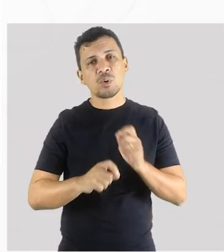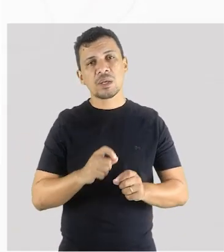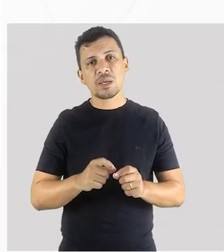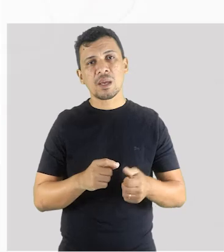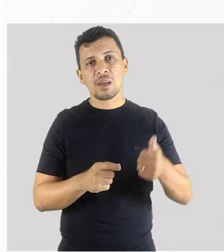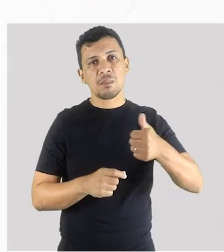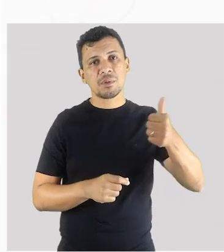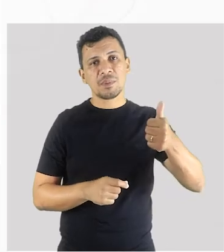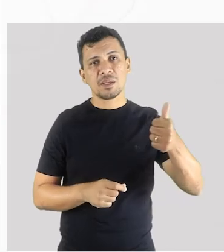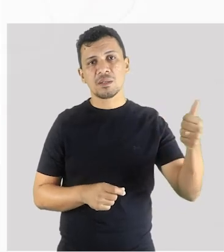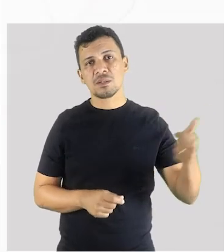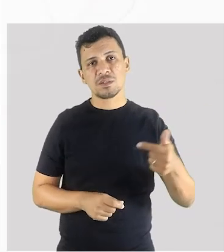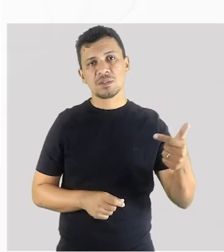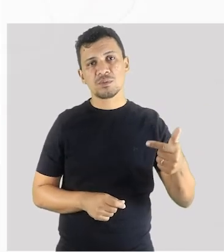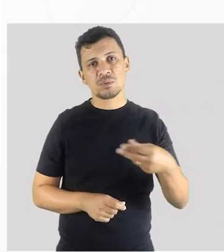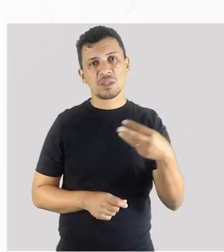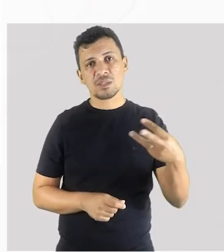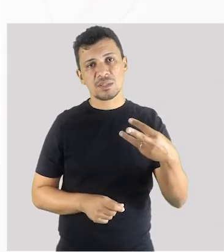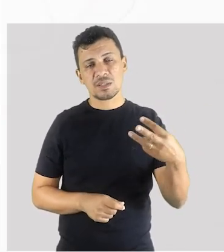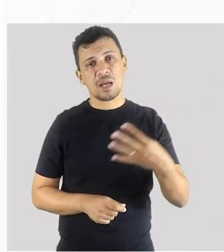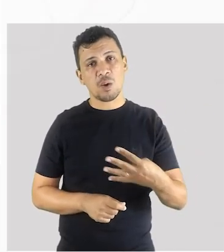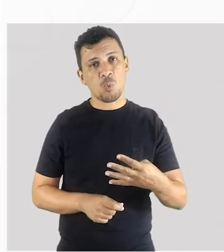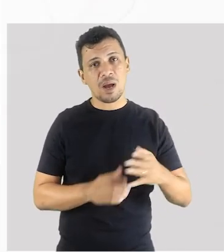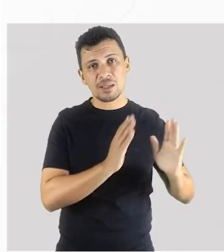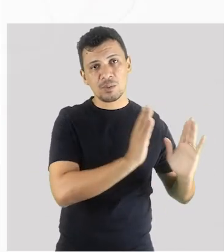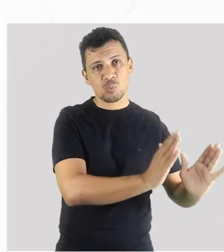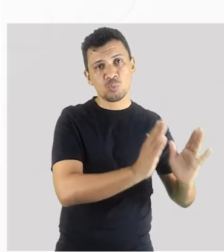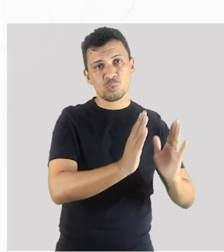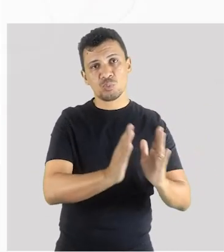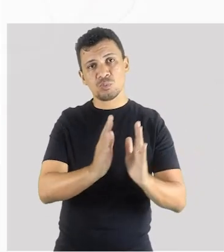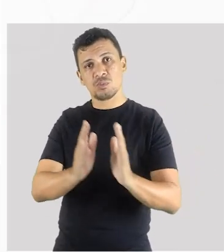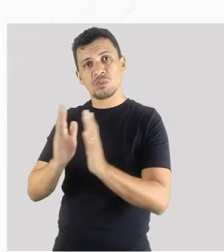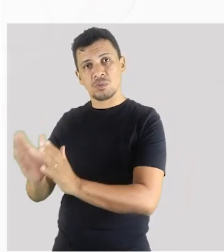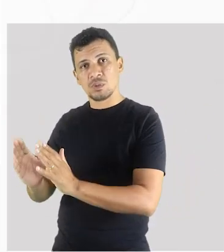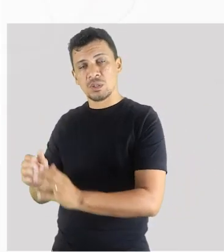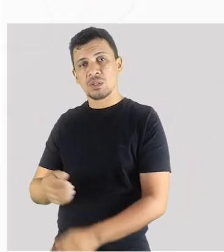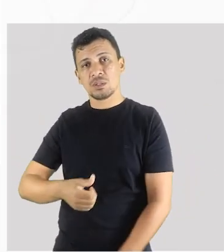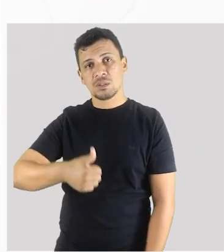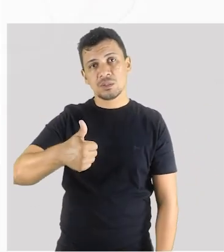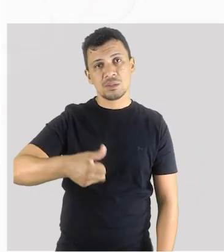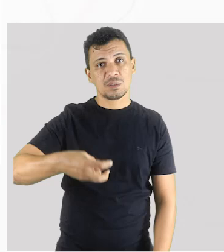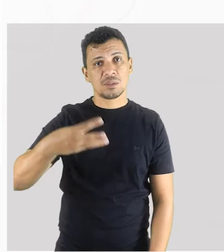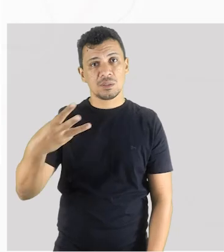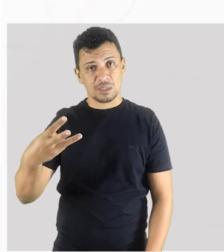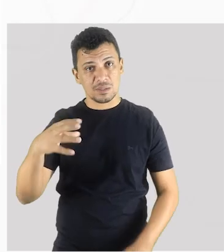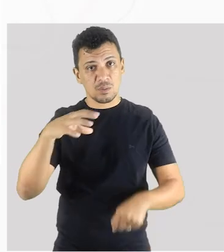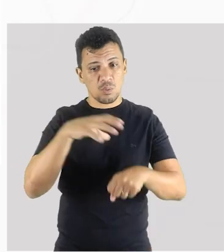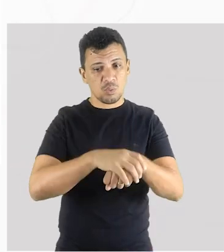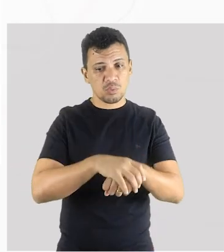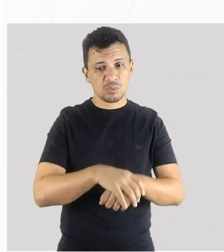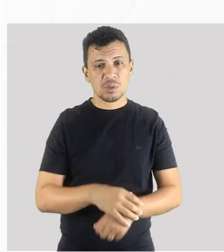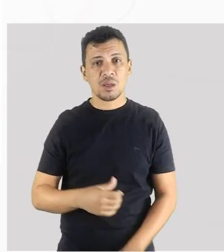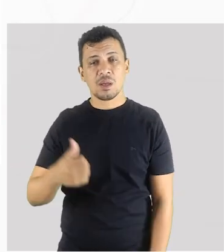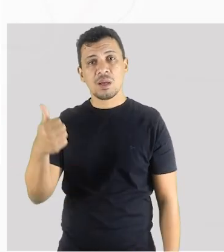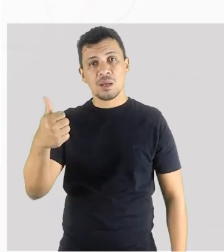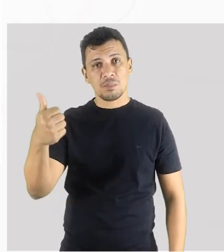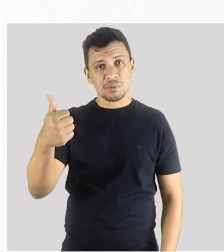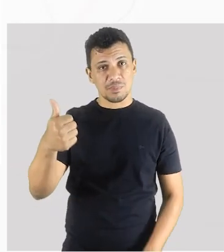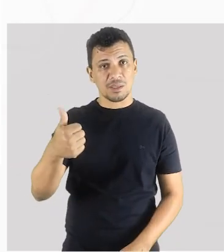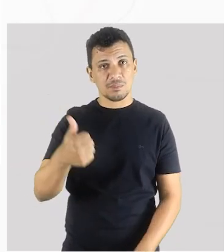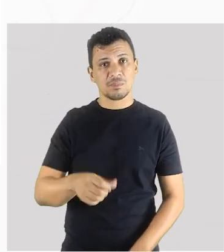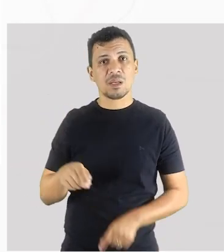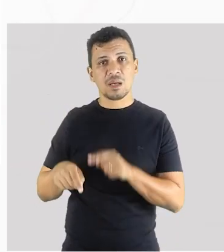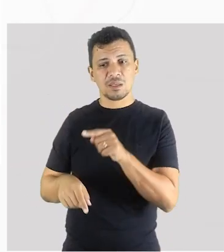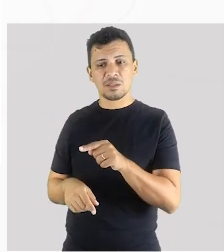primeira e a segunda, a terceira e a quarta fase, né, dessas 13 colônias. Então, a primeira fase você tem as 13 colônias, está